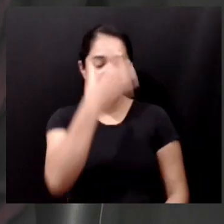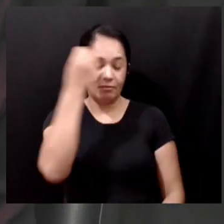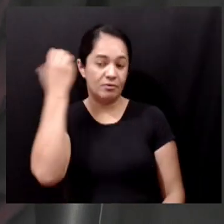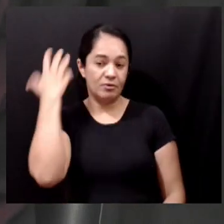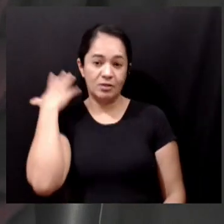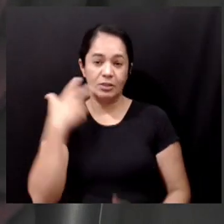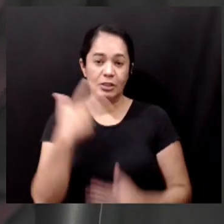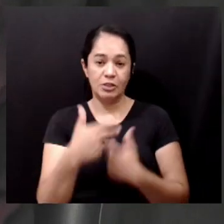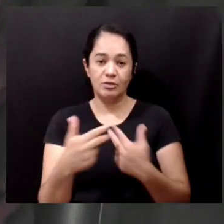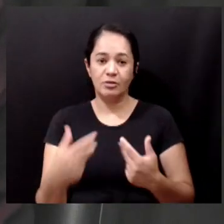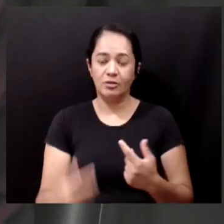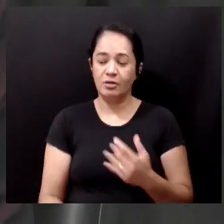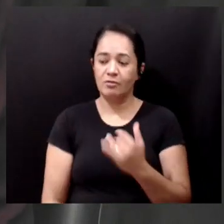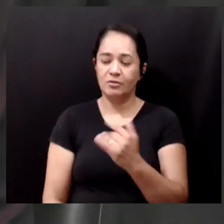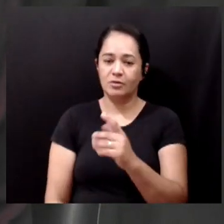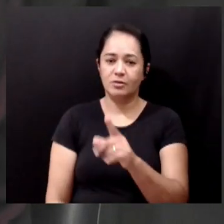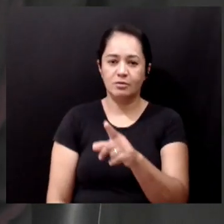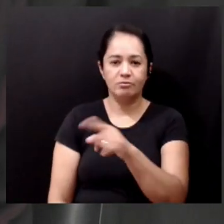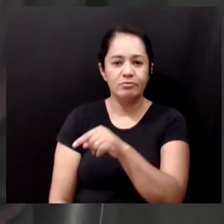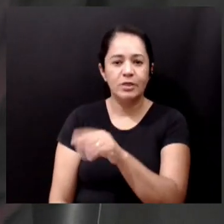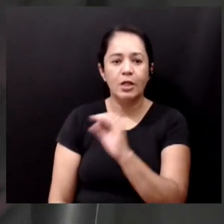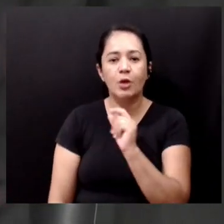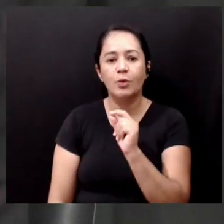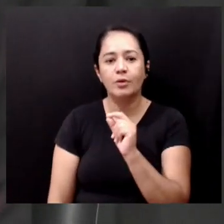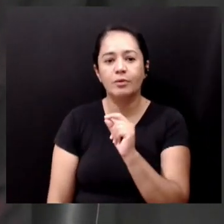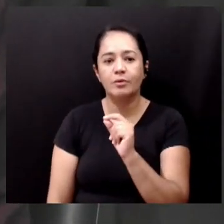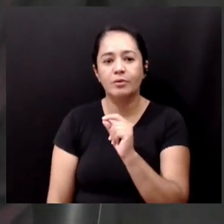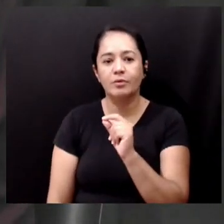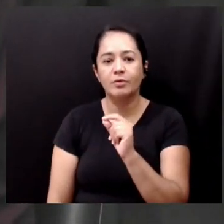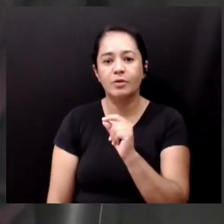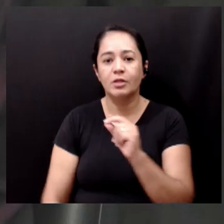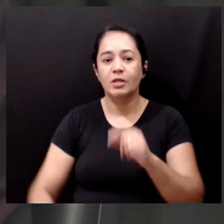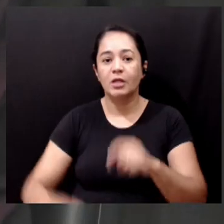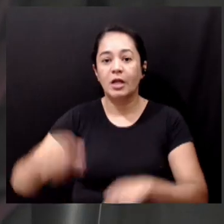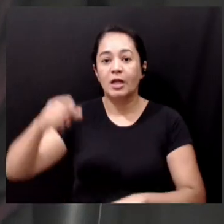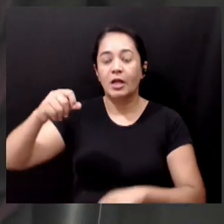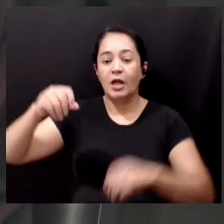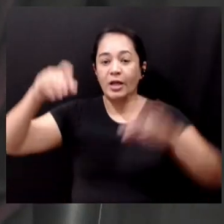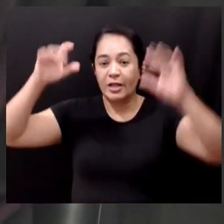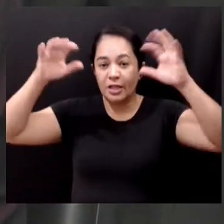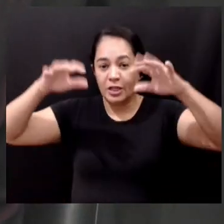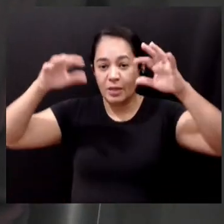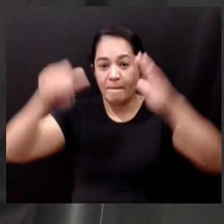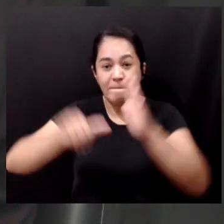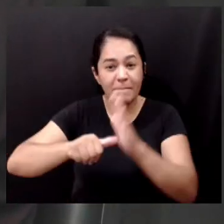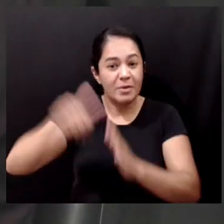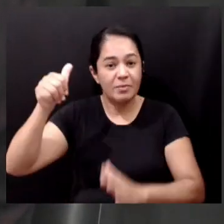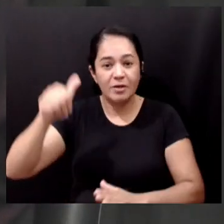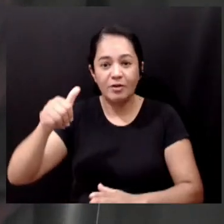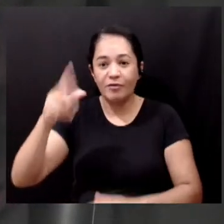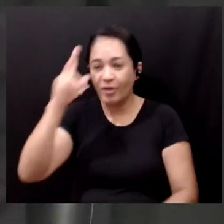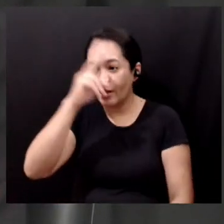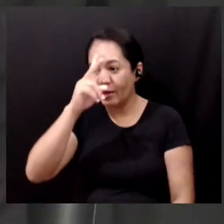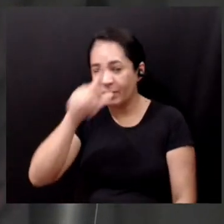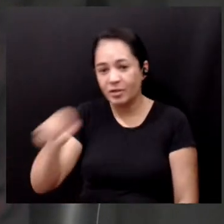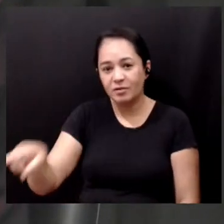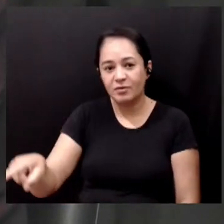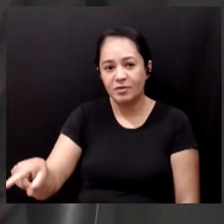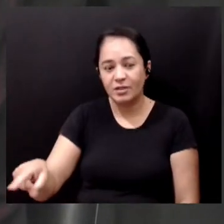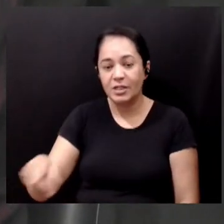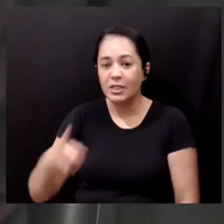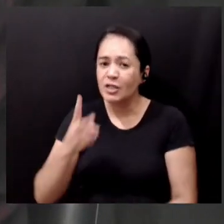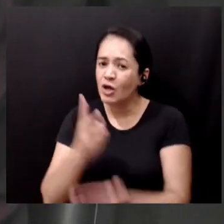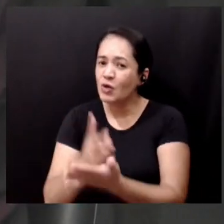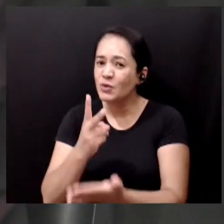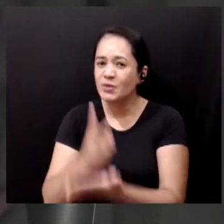para a pessoa, assim que cair a primeira gota de chuva, eu vou lembrar de você. E eu sempre lembro, se você pegar o meu celular aqui, você vai ver que